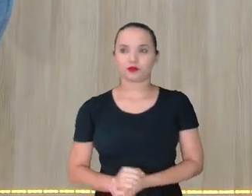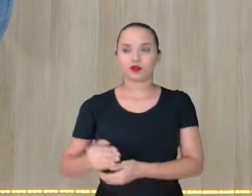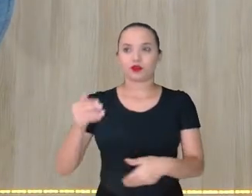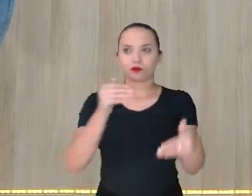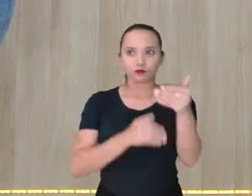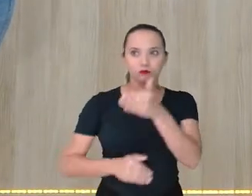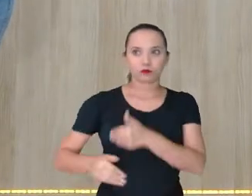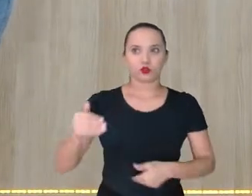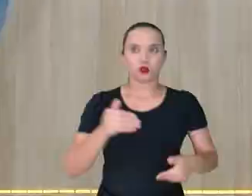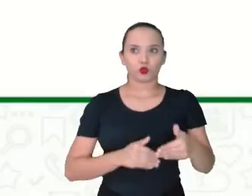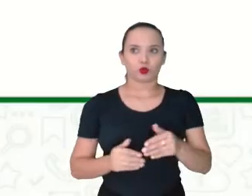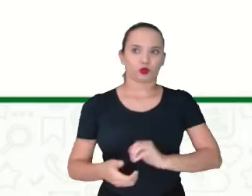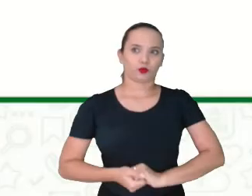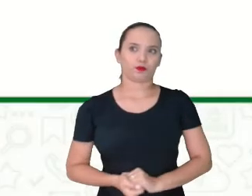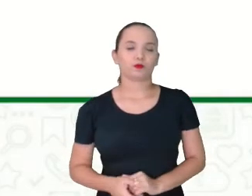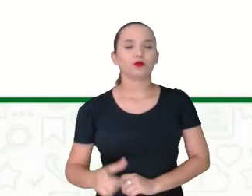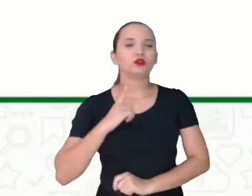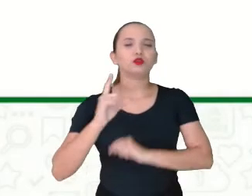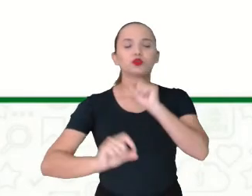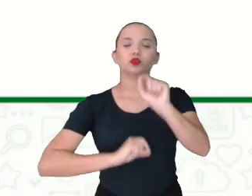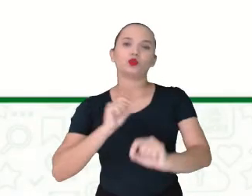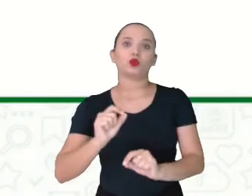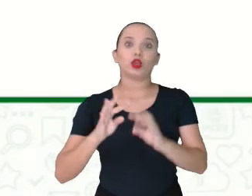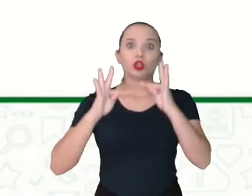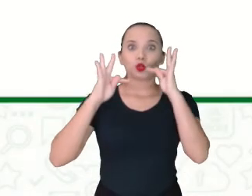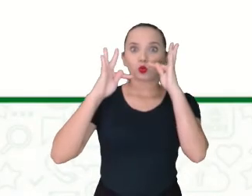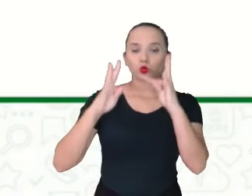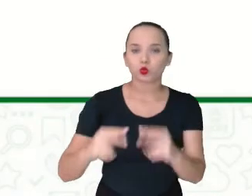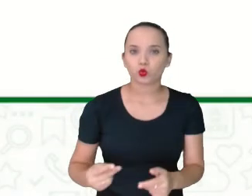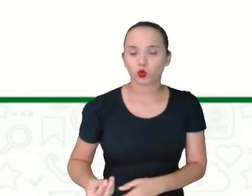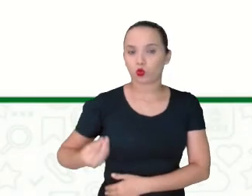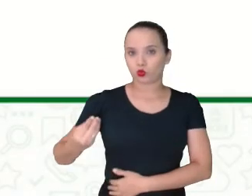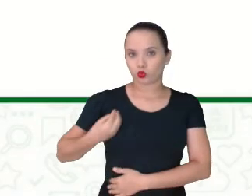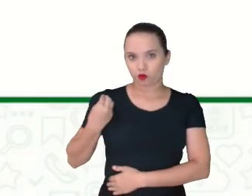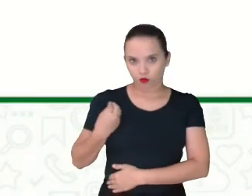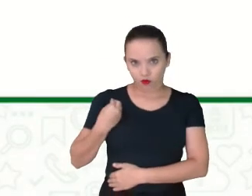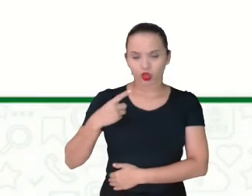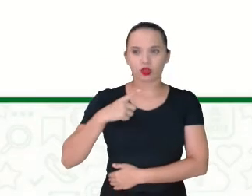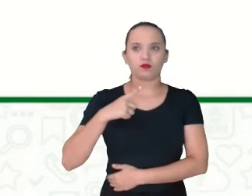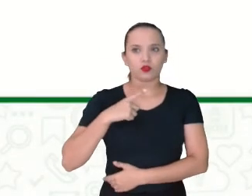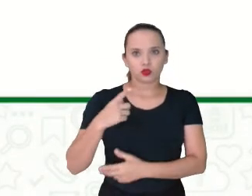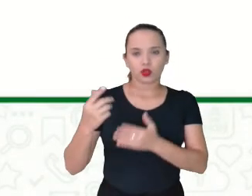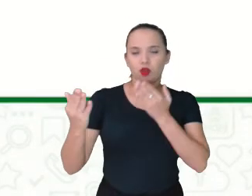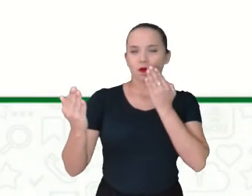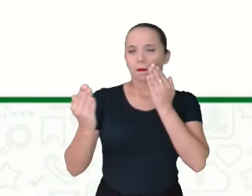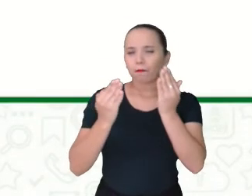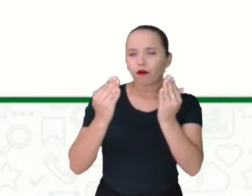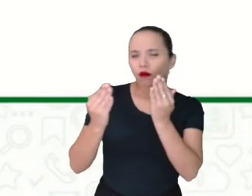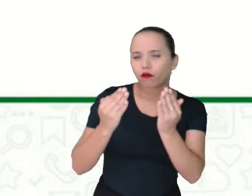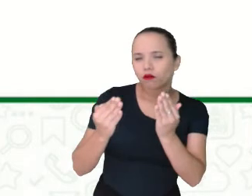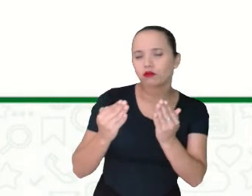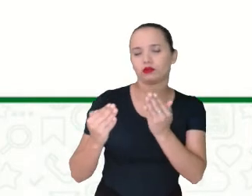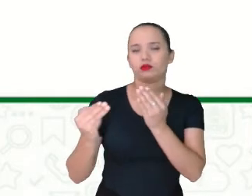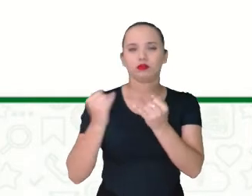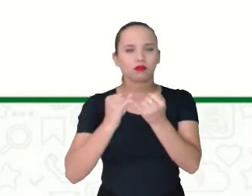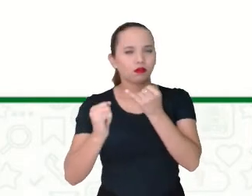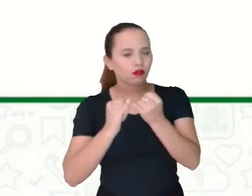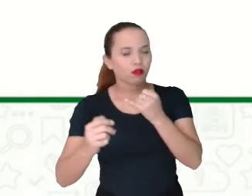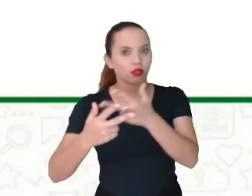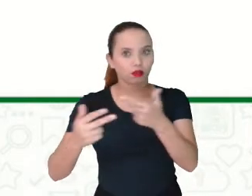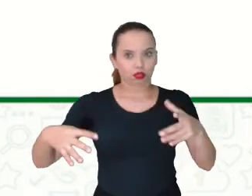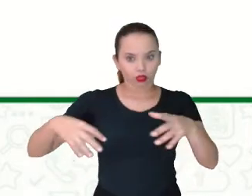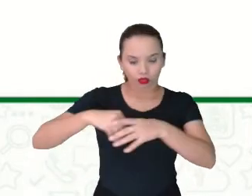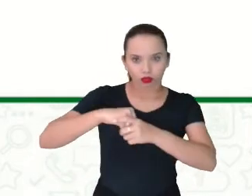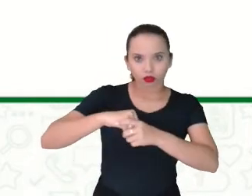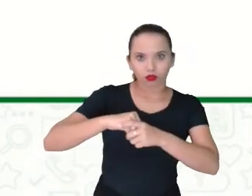olha só. Composição, gente. Então, todos os seres vivos apresentam semelhança em sua composição. A